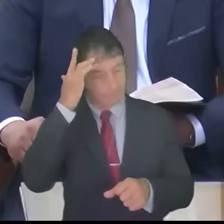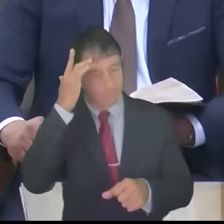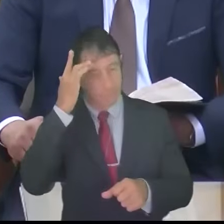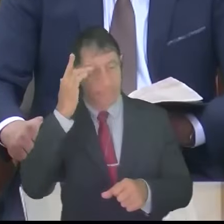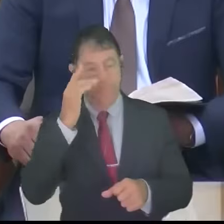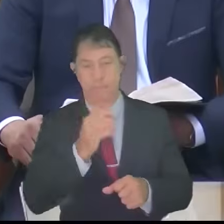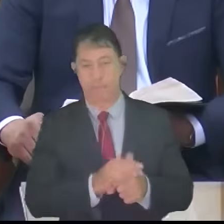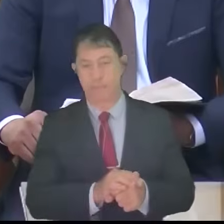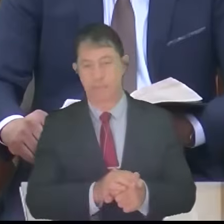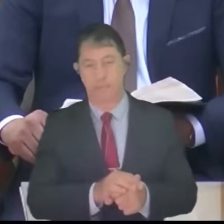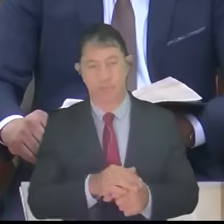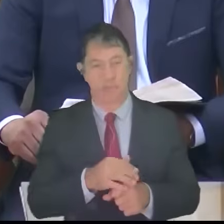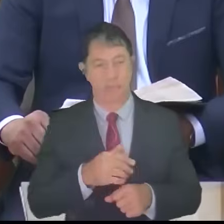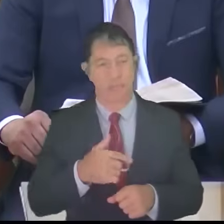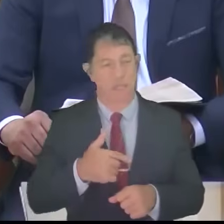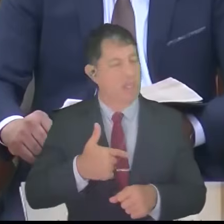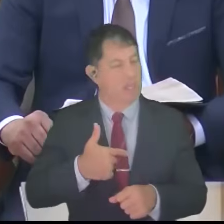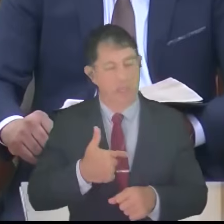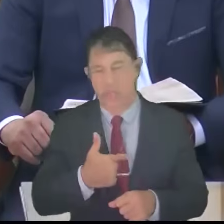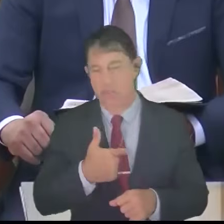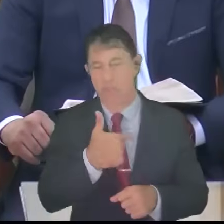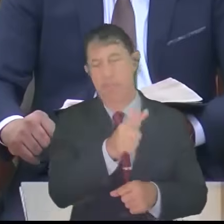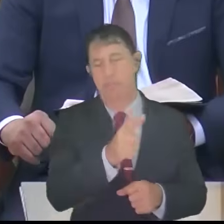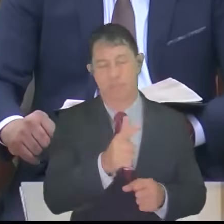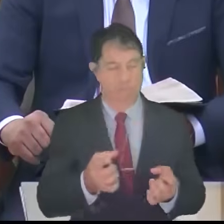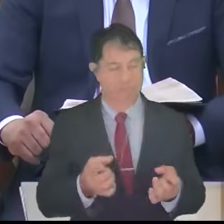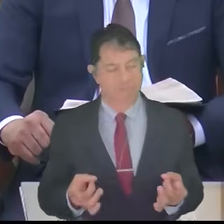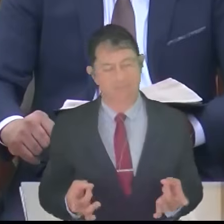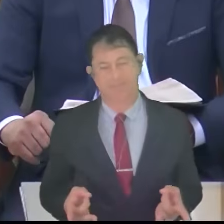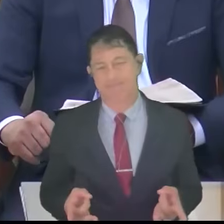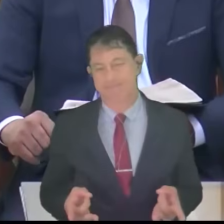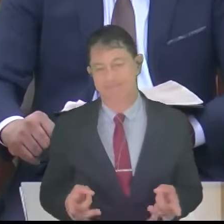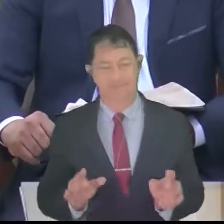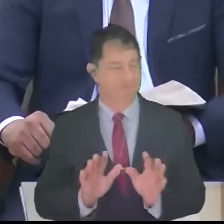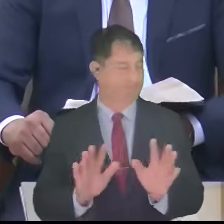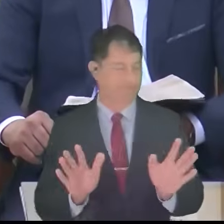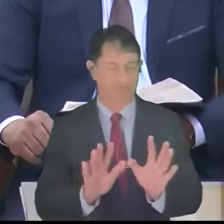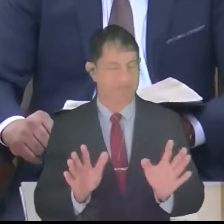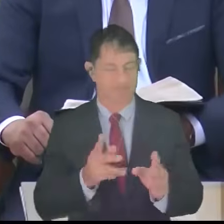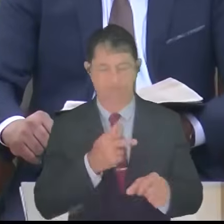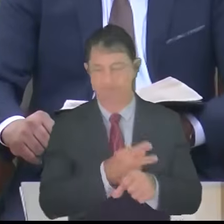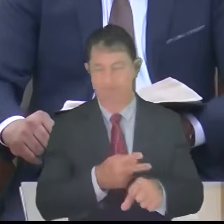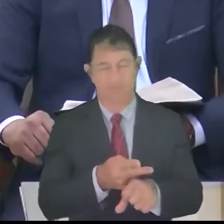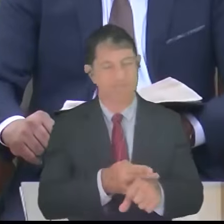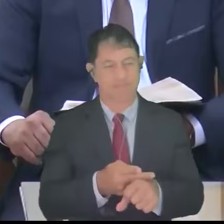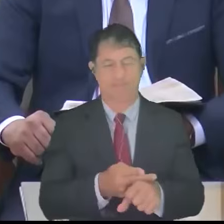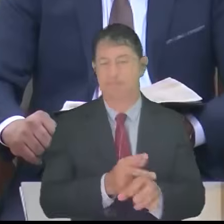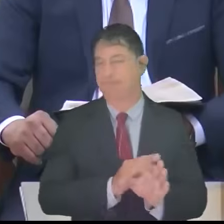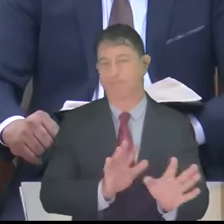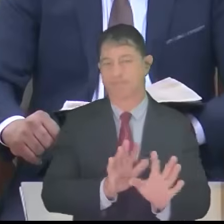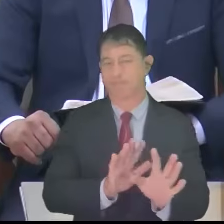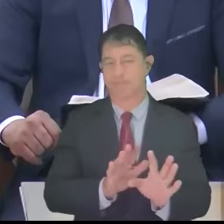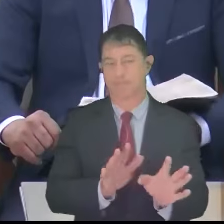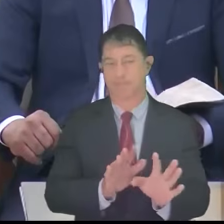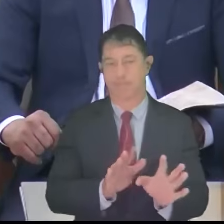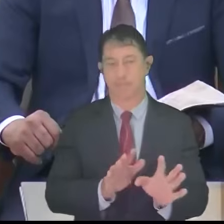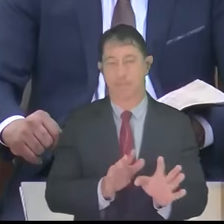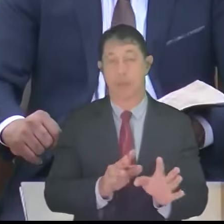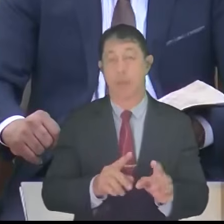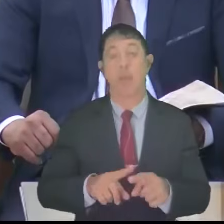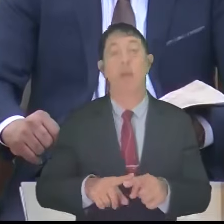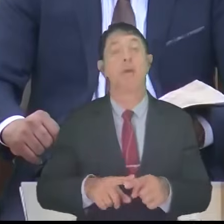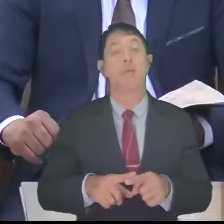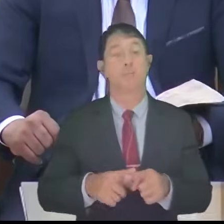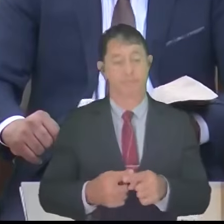busque em Maomé, não busque nos espíritos falados por Allan Kardec, não busque